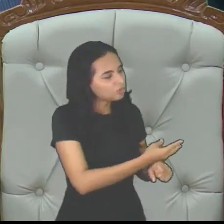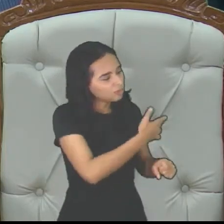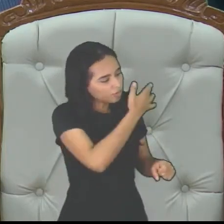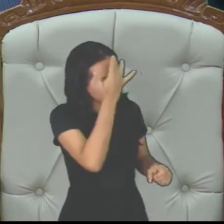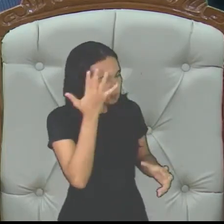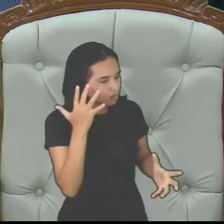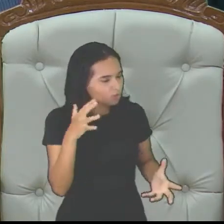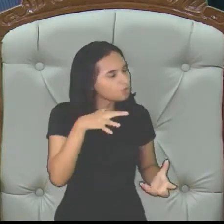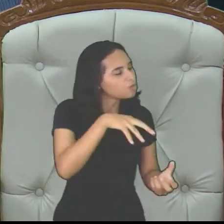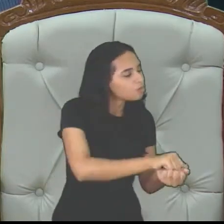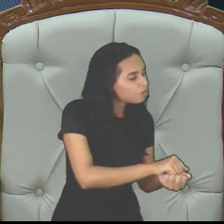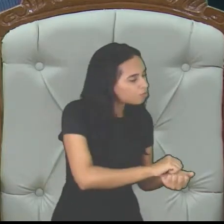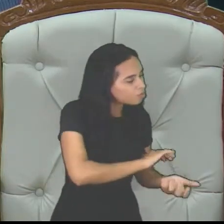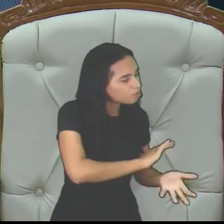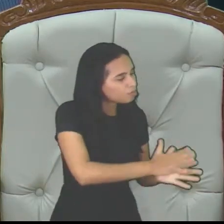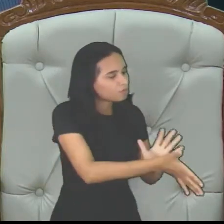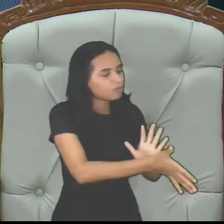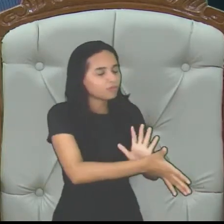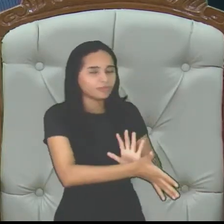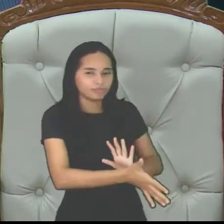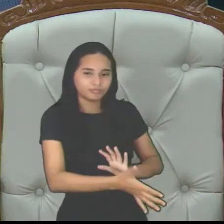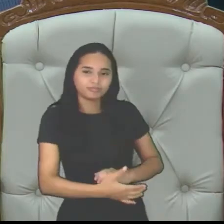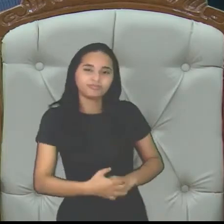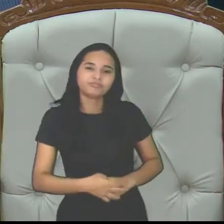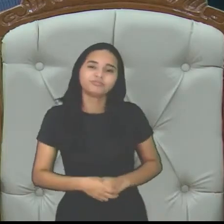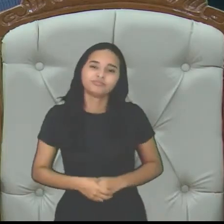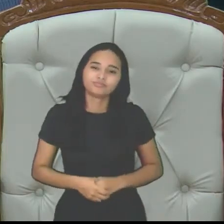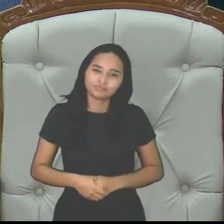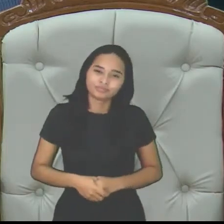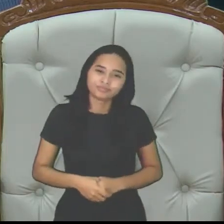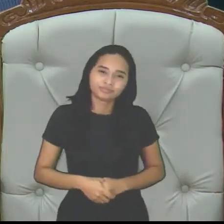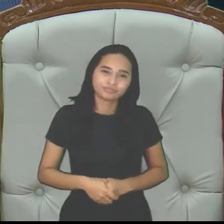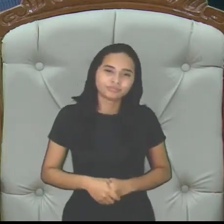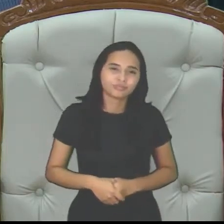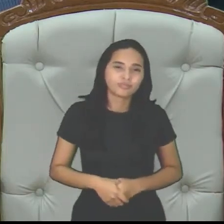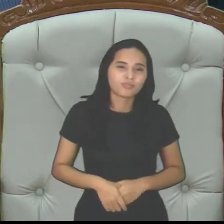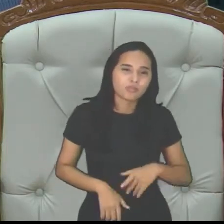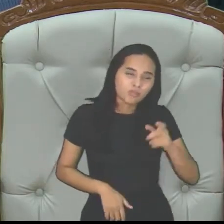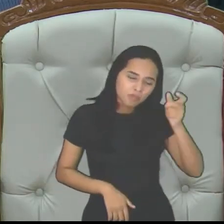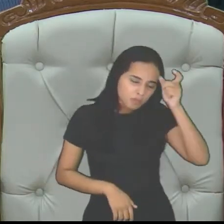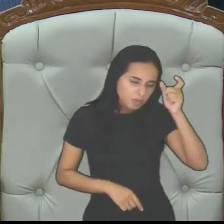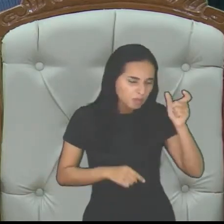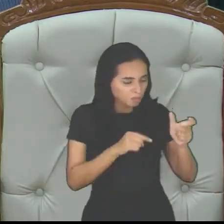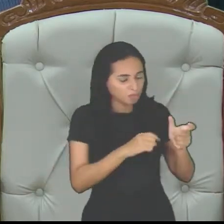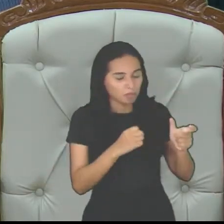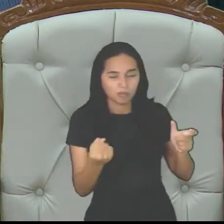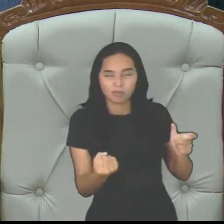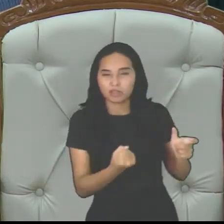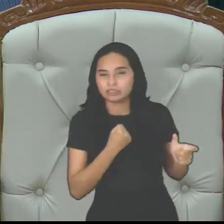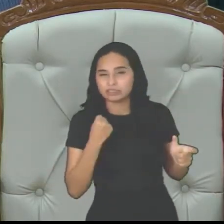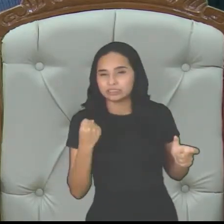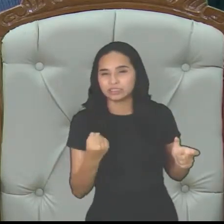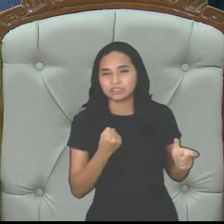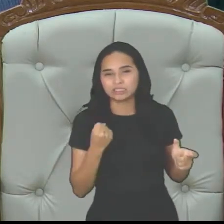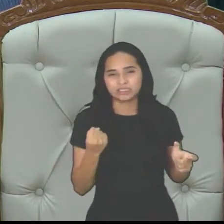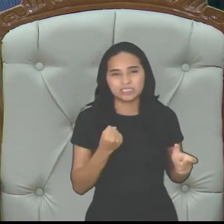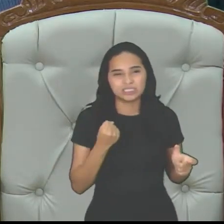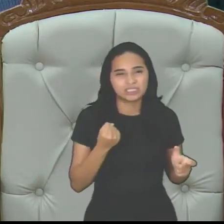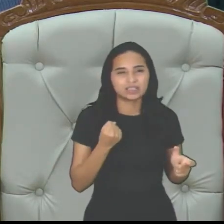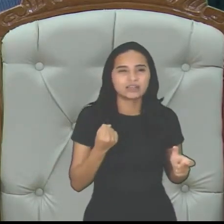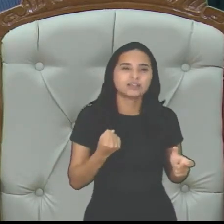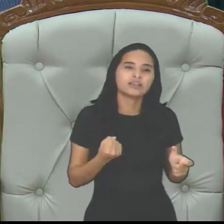possa tragar. E ele é terrível. Ele é a essência